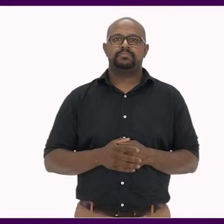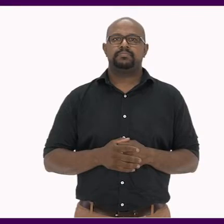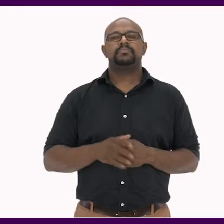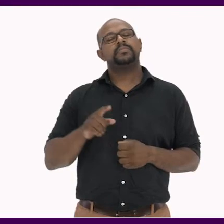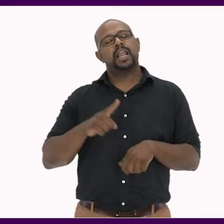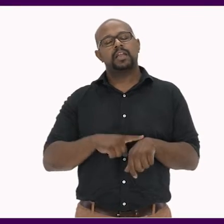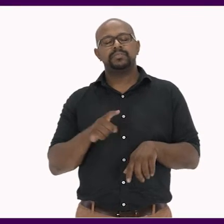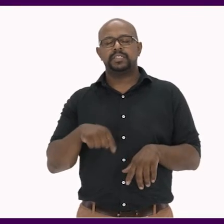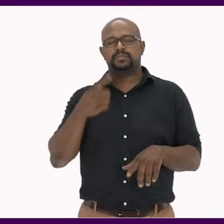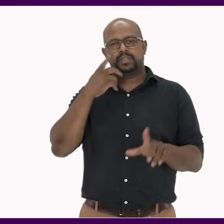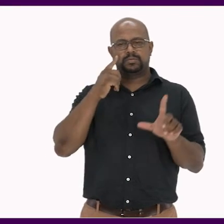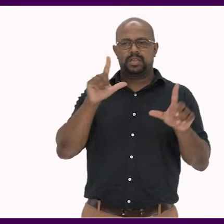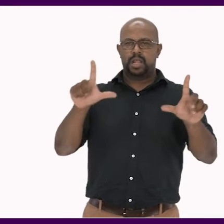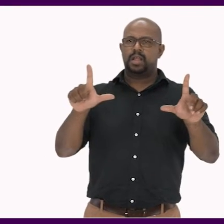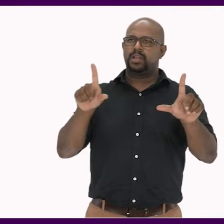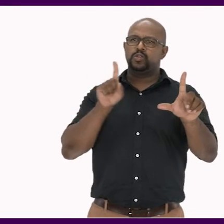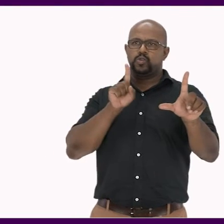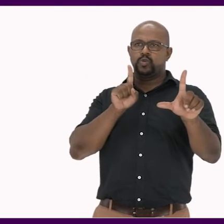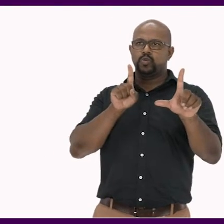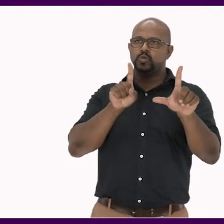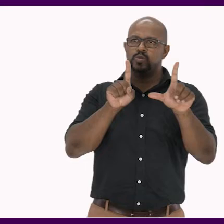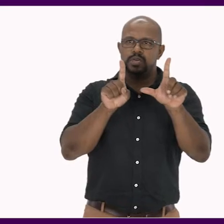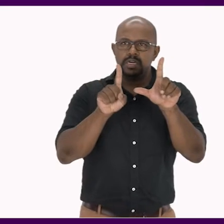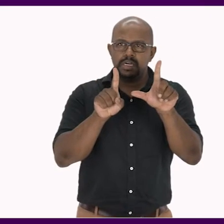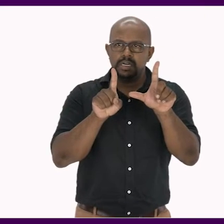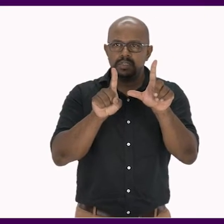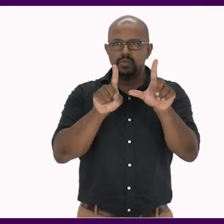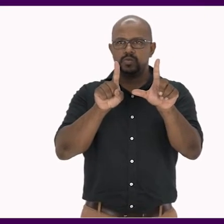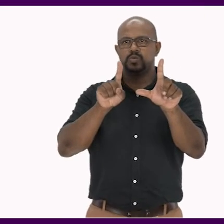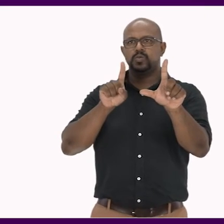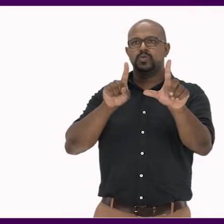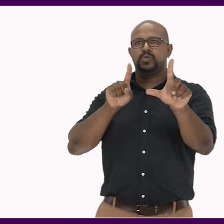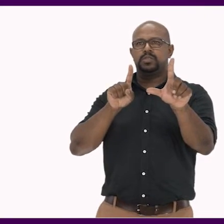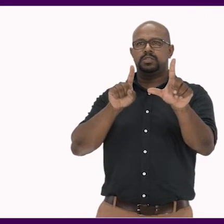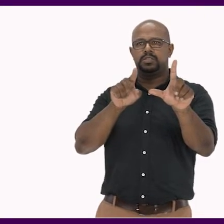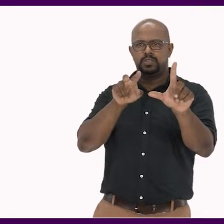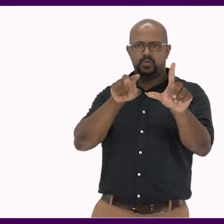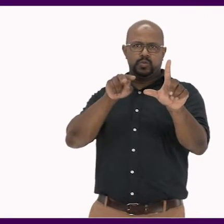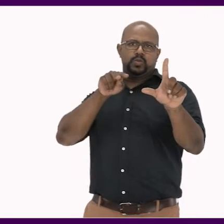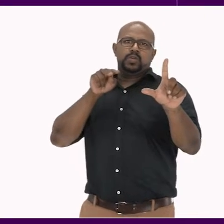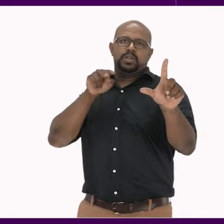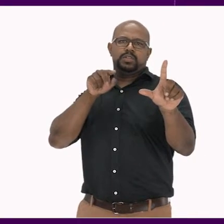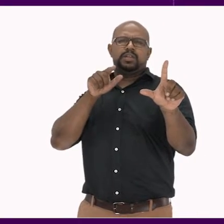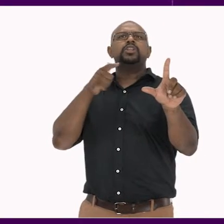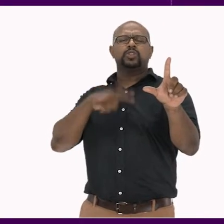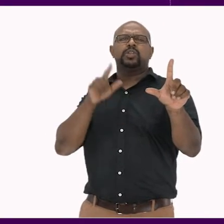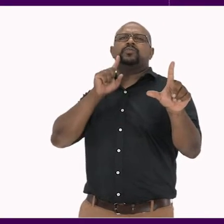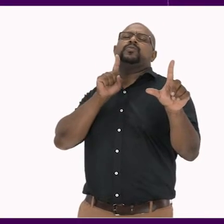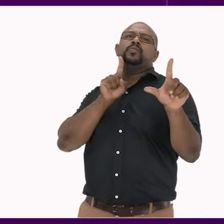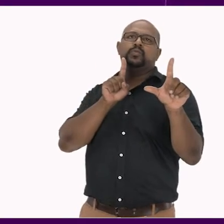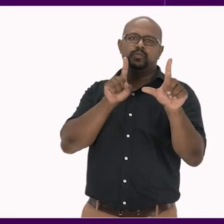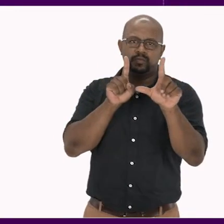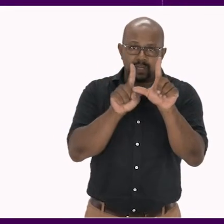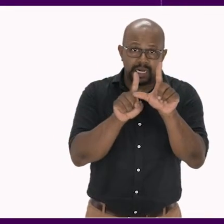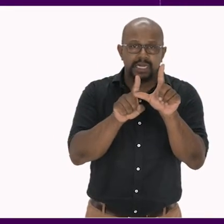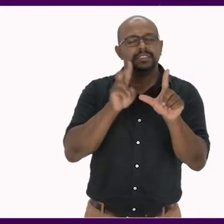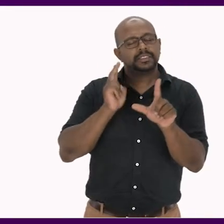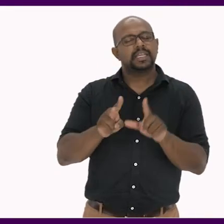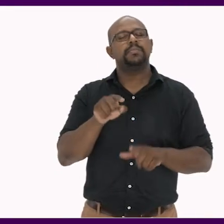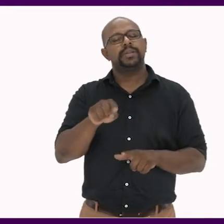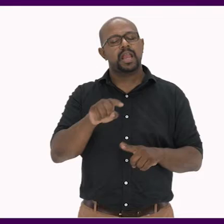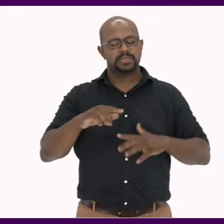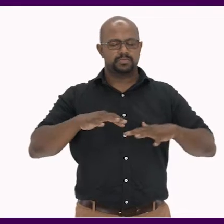salão. Ora aproxima, ora afasta um pouquinho, ora afasta um pouquinho mais, ora volta a aproximar. É